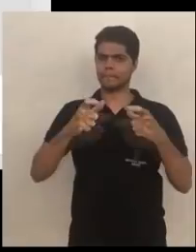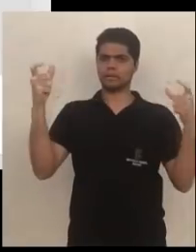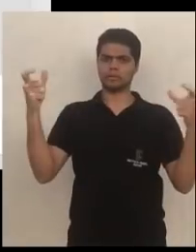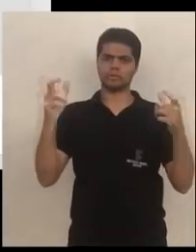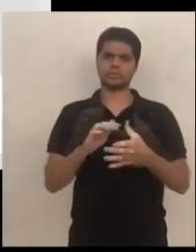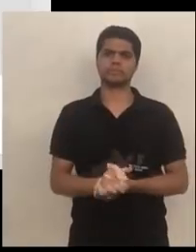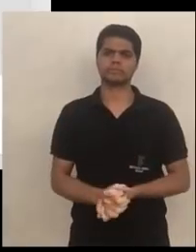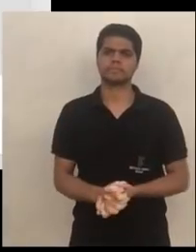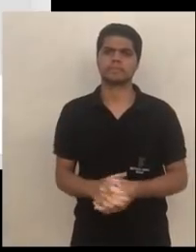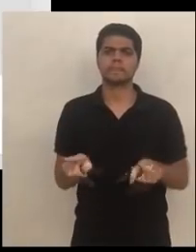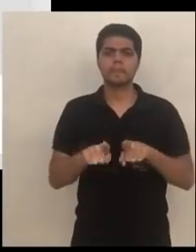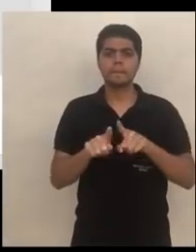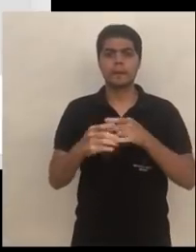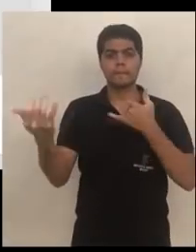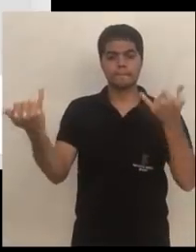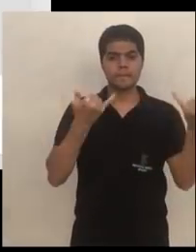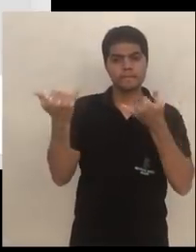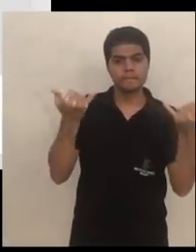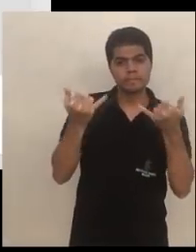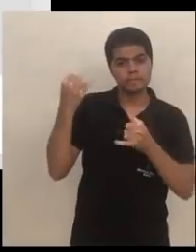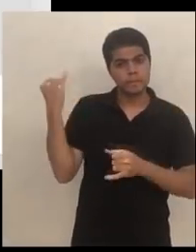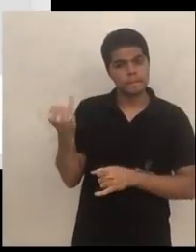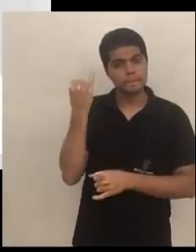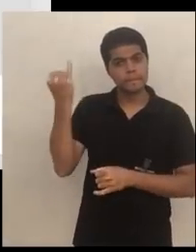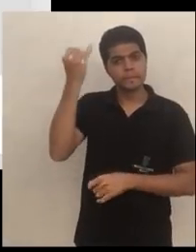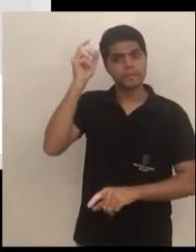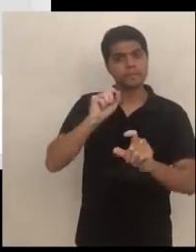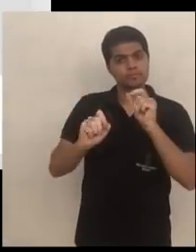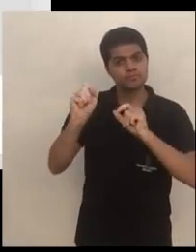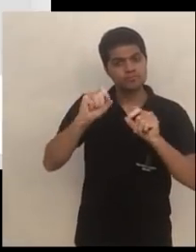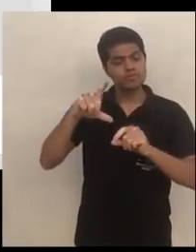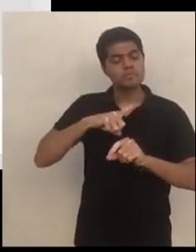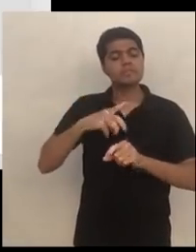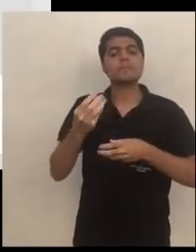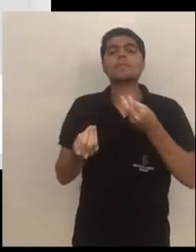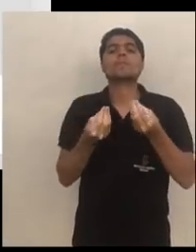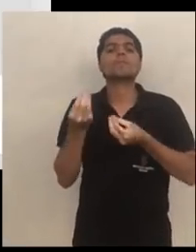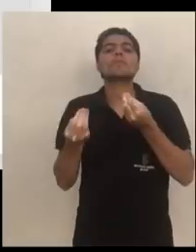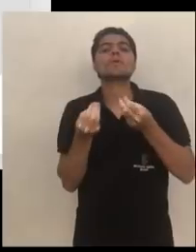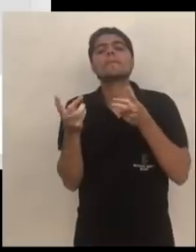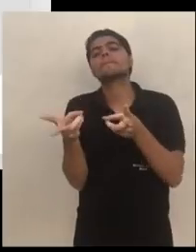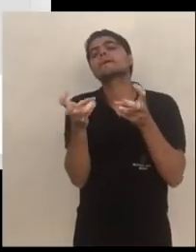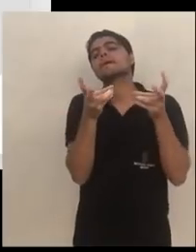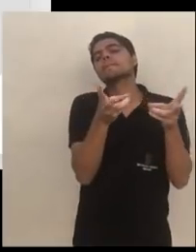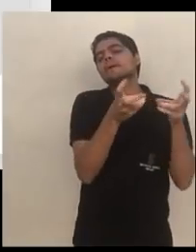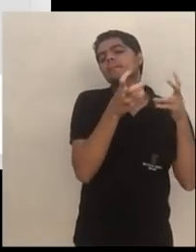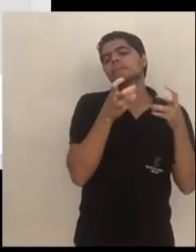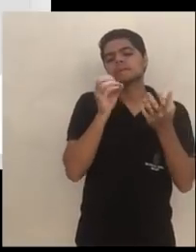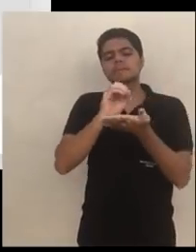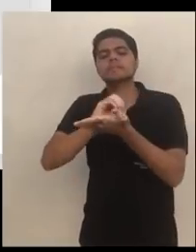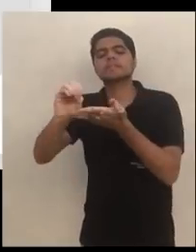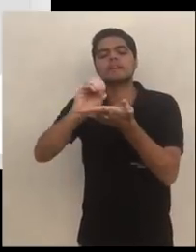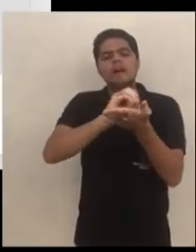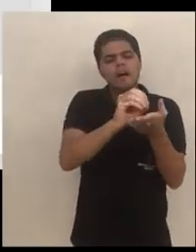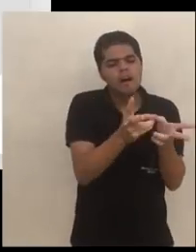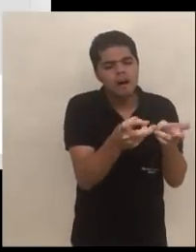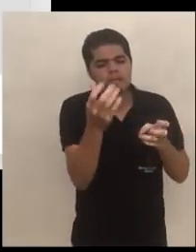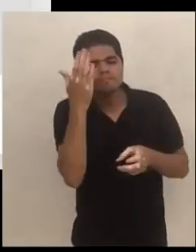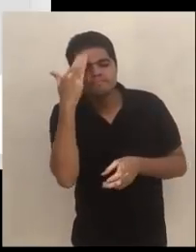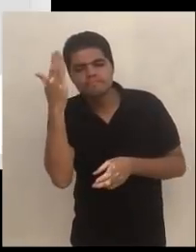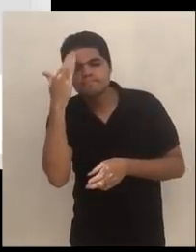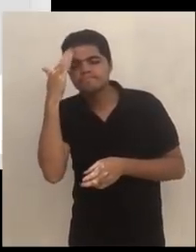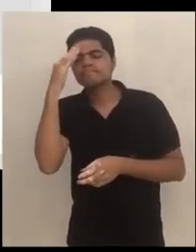Outra informação importante foi a forma através das quais reconhecem produtos orgânicos. E muitos colocaram